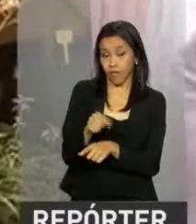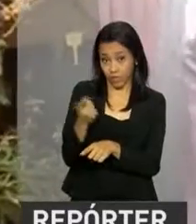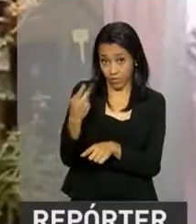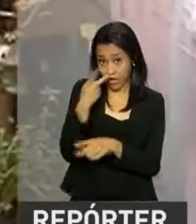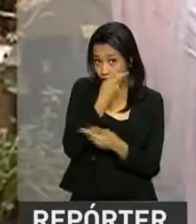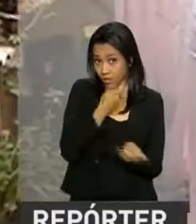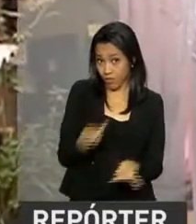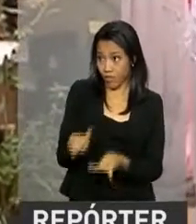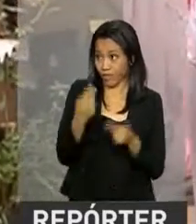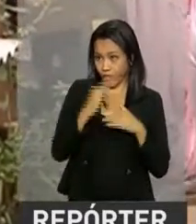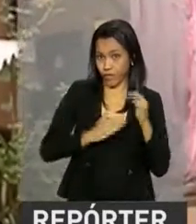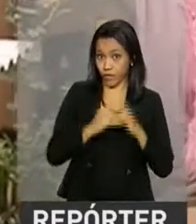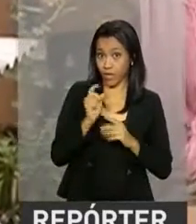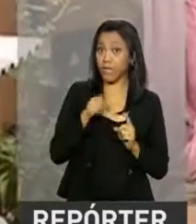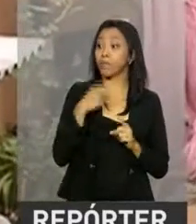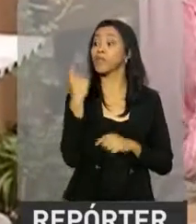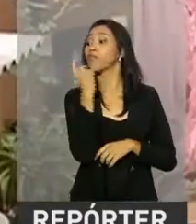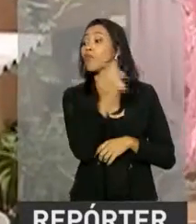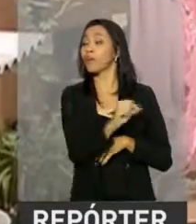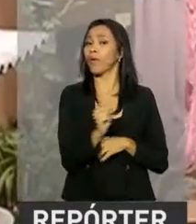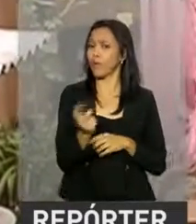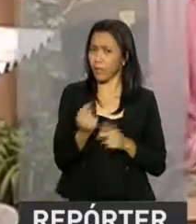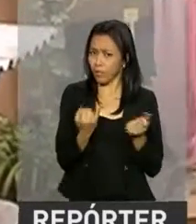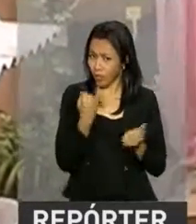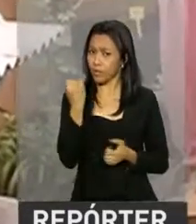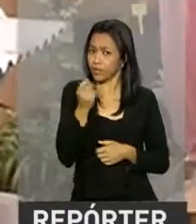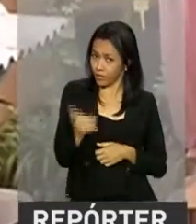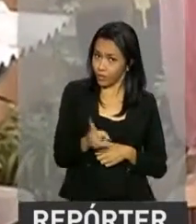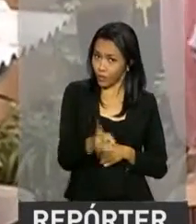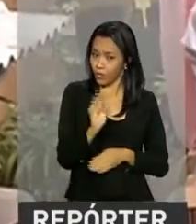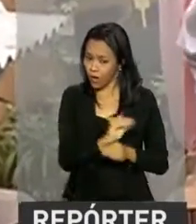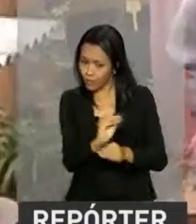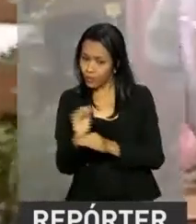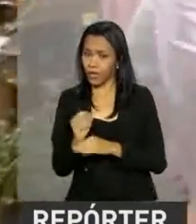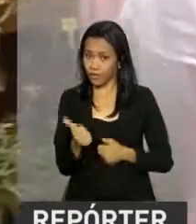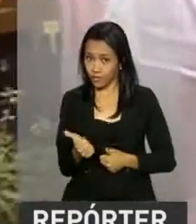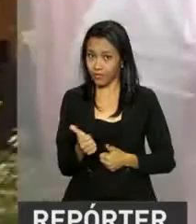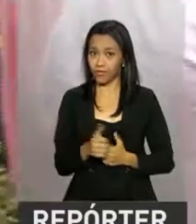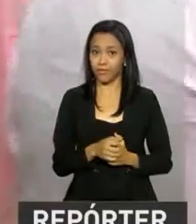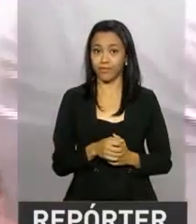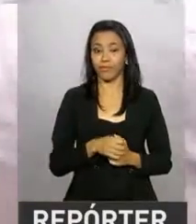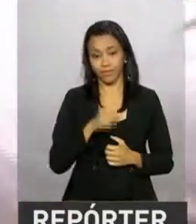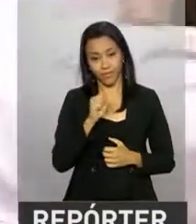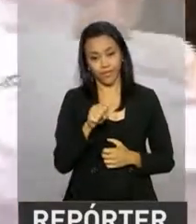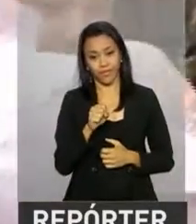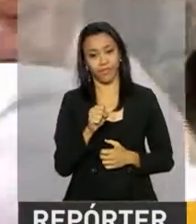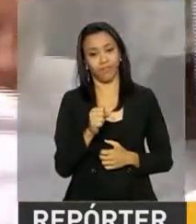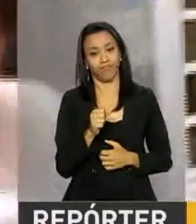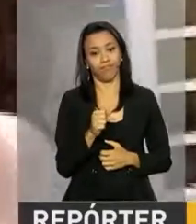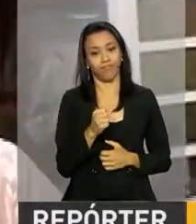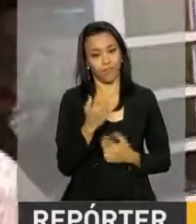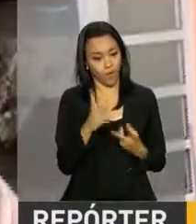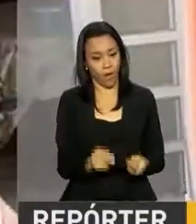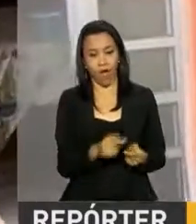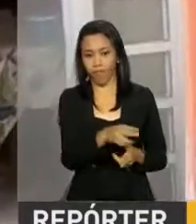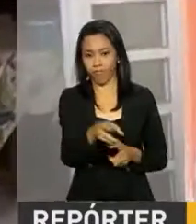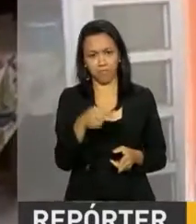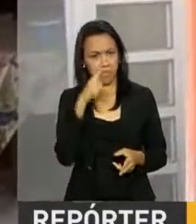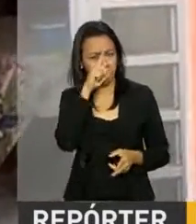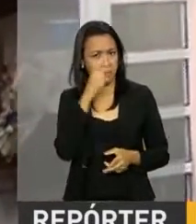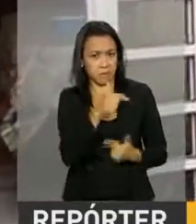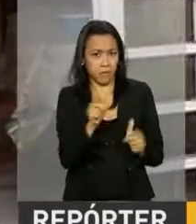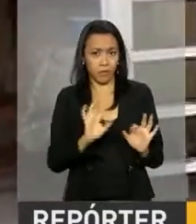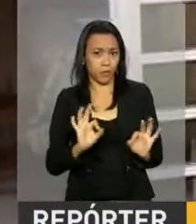aí das agentes, mas depois que elas forem embora, é importante vocês permanecerem com os cuidados. Continua do jeito que está aí, sem perigo